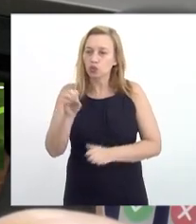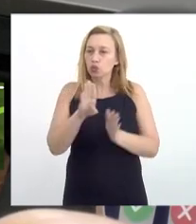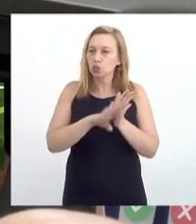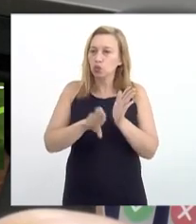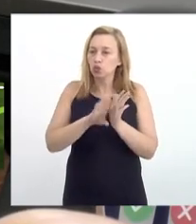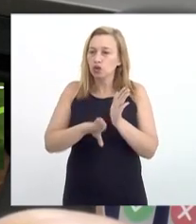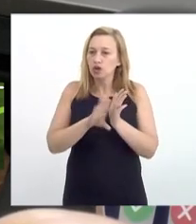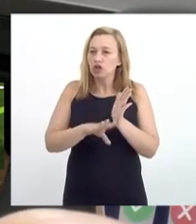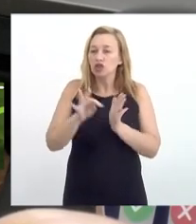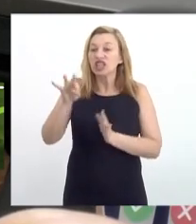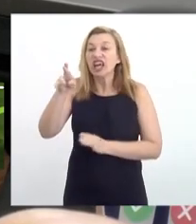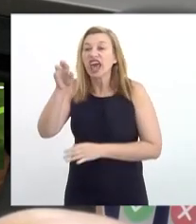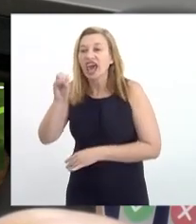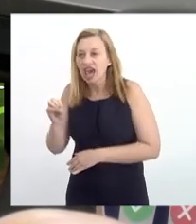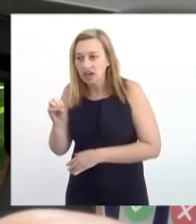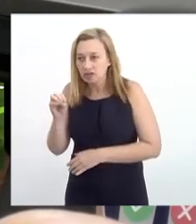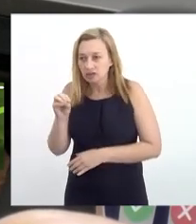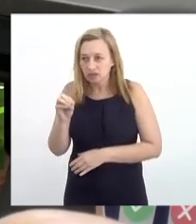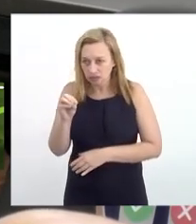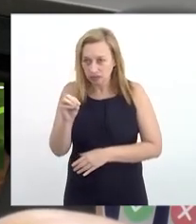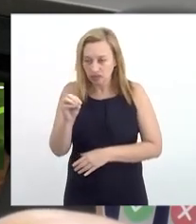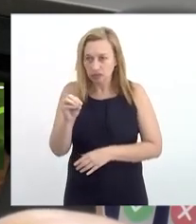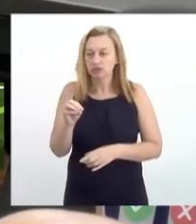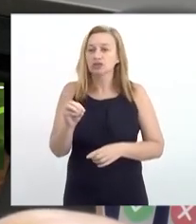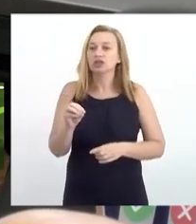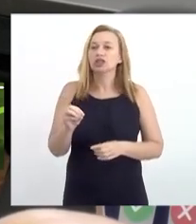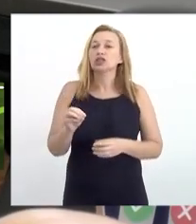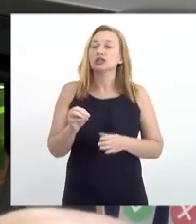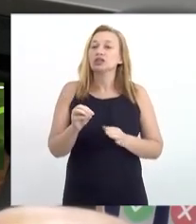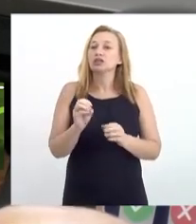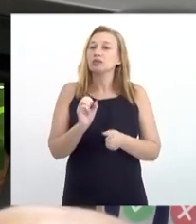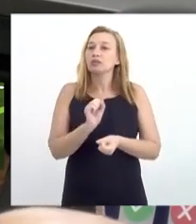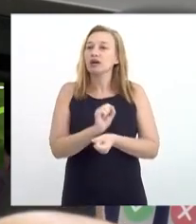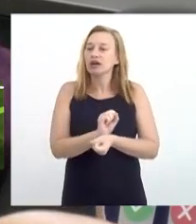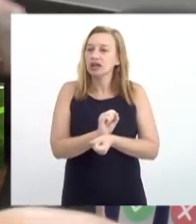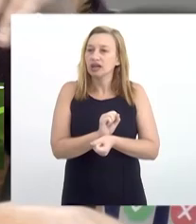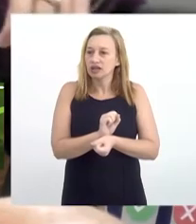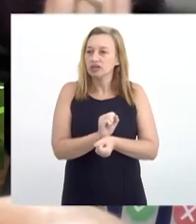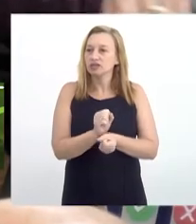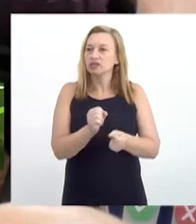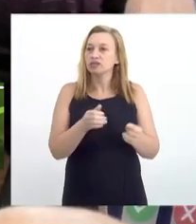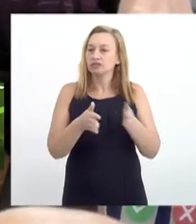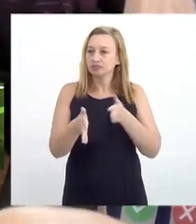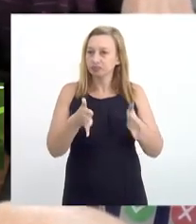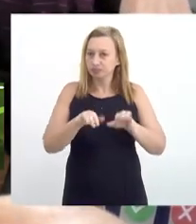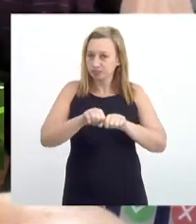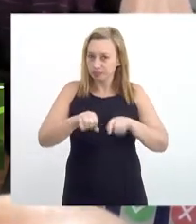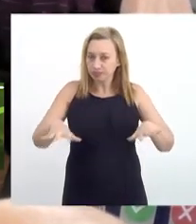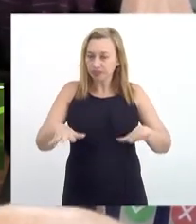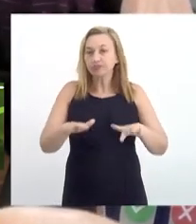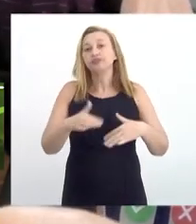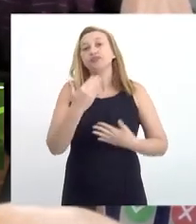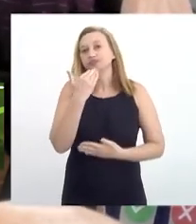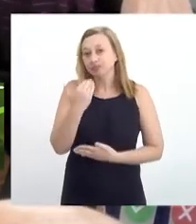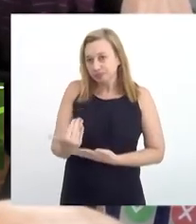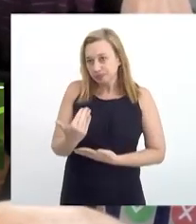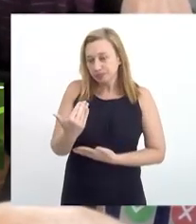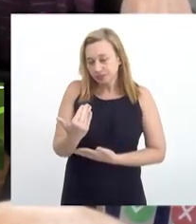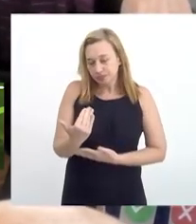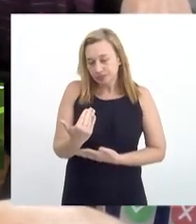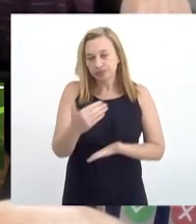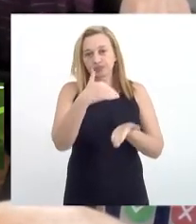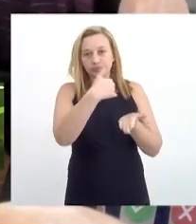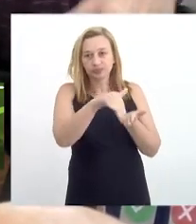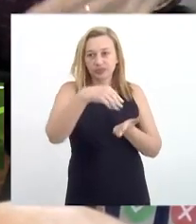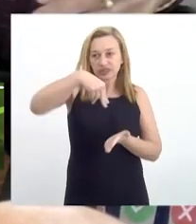questão dos triênios e dos quinquênios que estão suspensos em tempo de pandemia. Então, pedi ao secretário Nelson